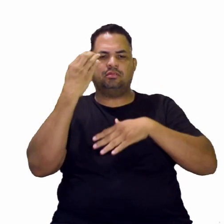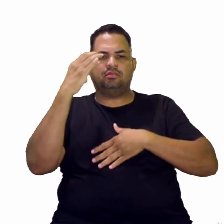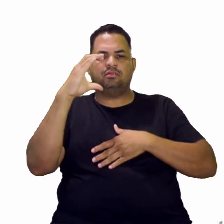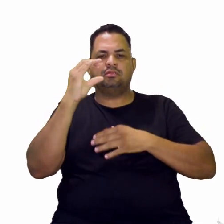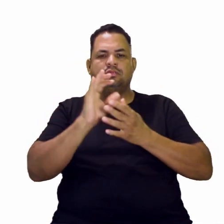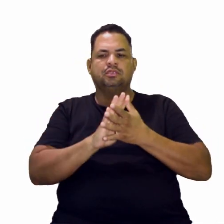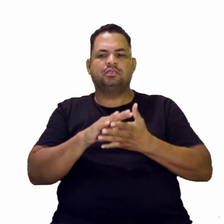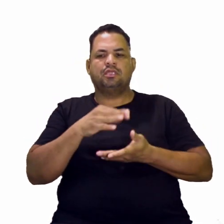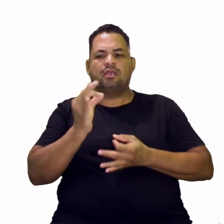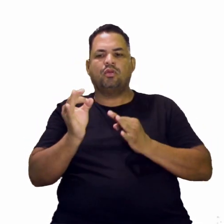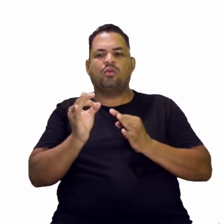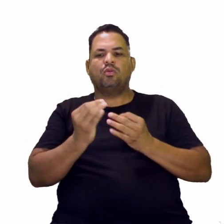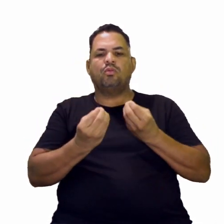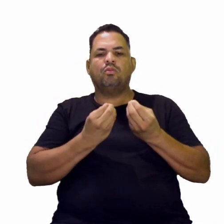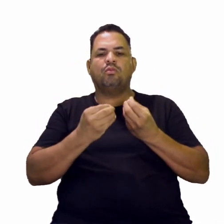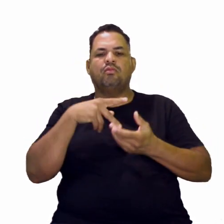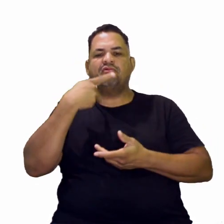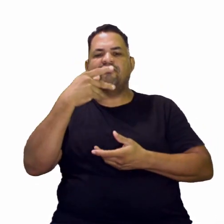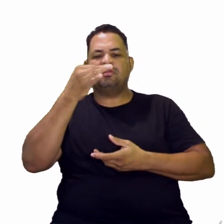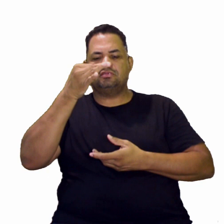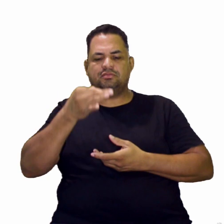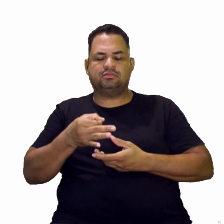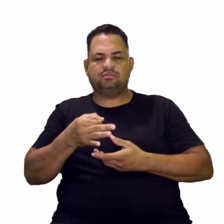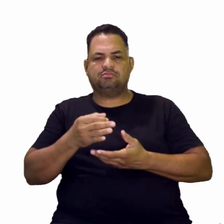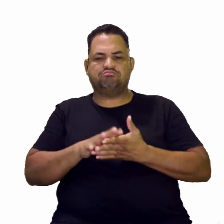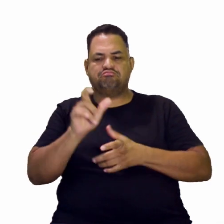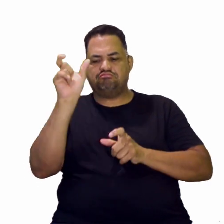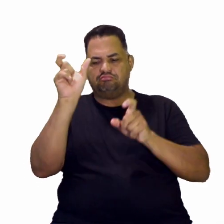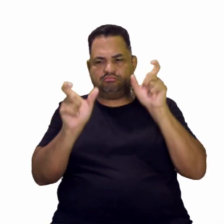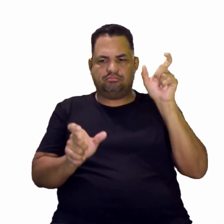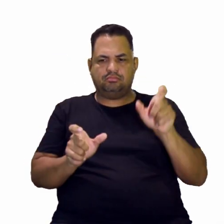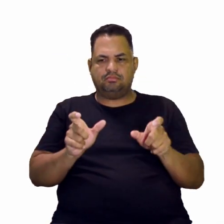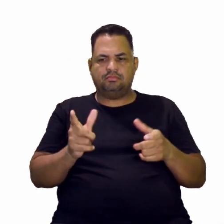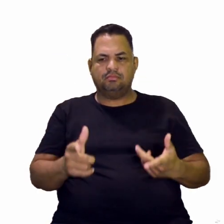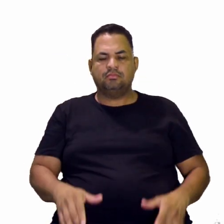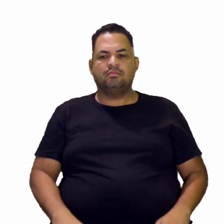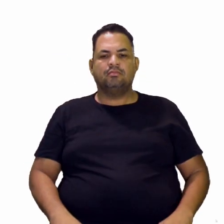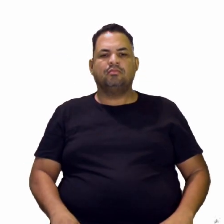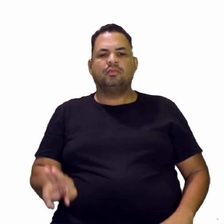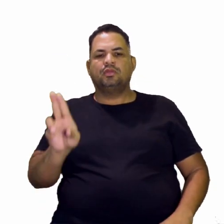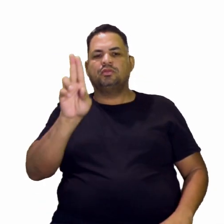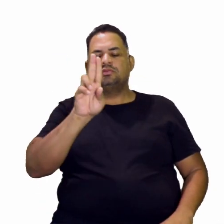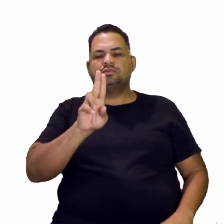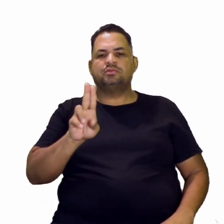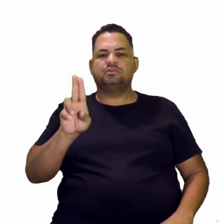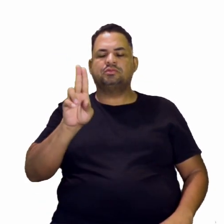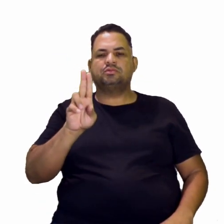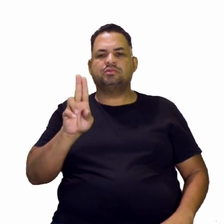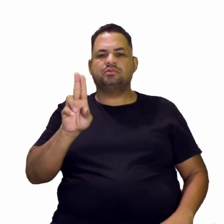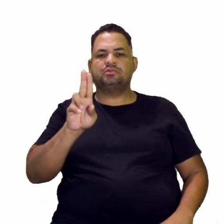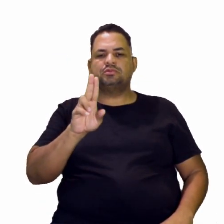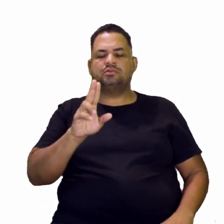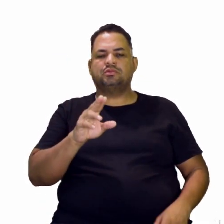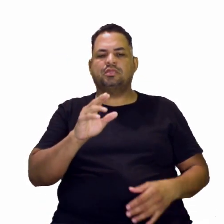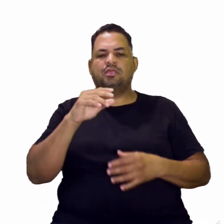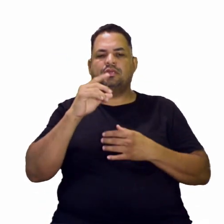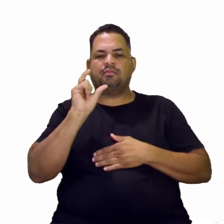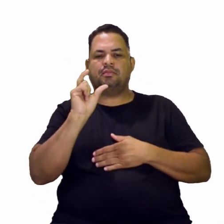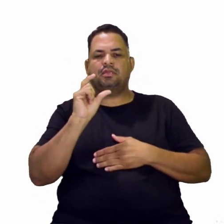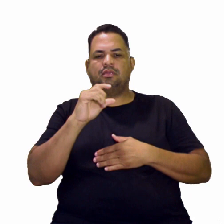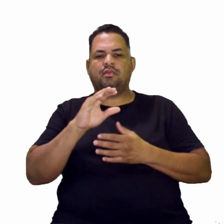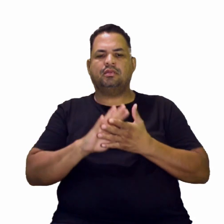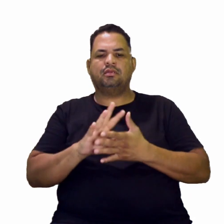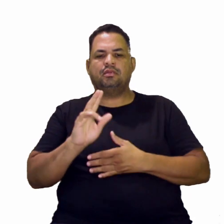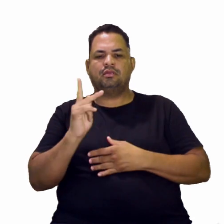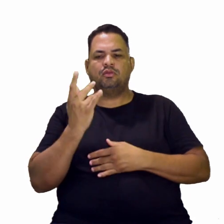forma correta da gente se referir a um determinado indivíduo. Eu até usei a palavra lá, né, o termo Homo